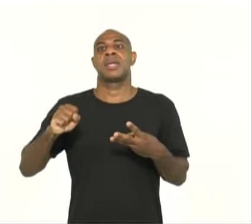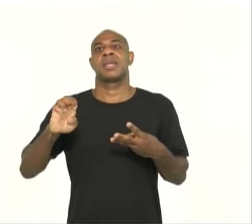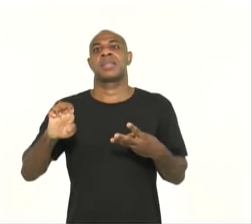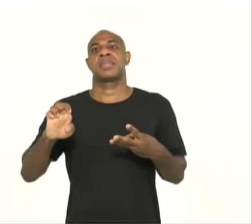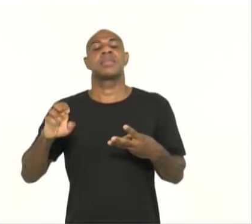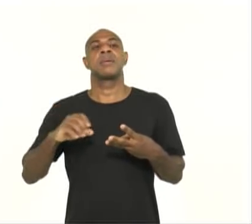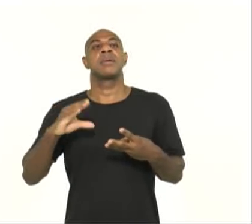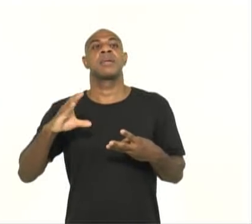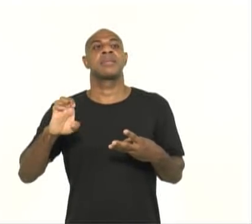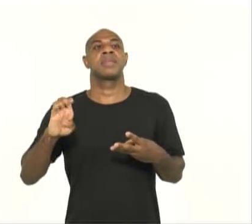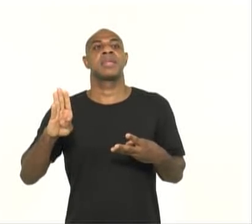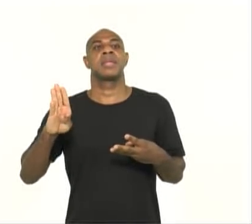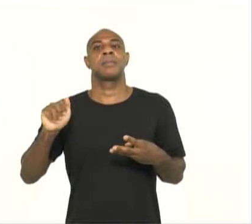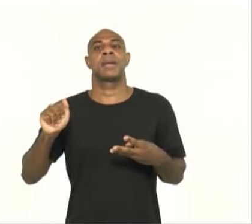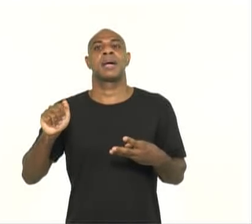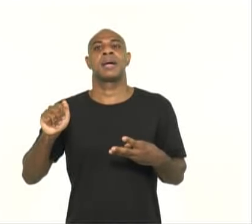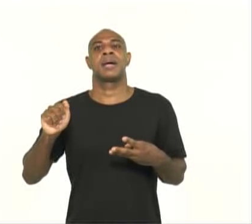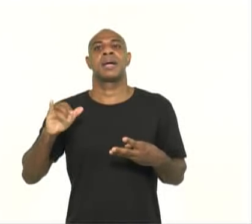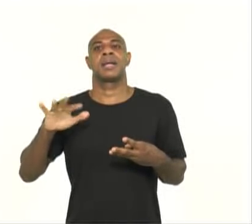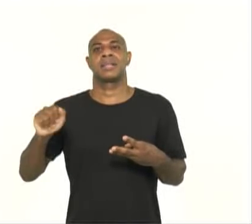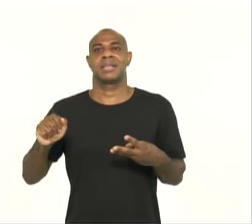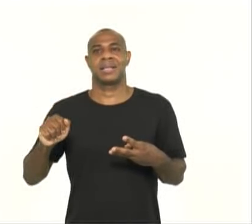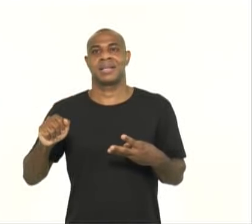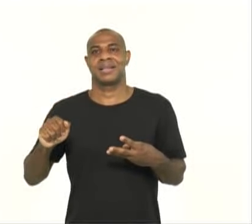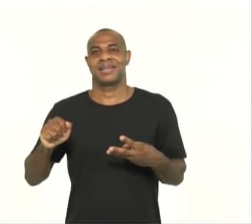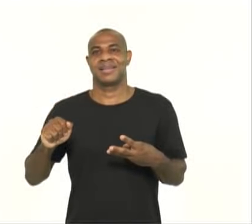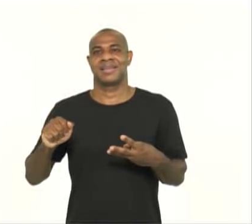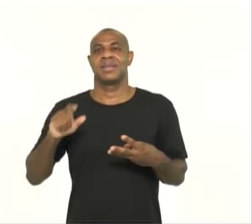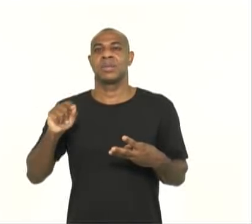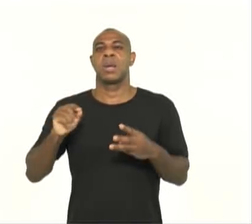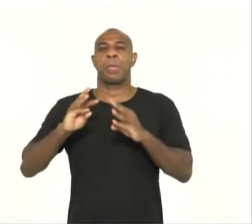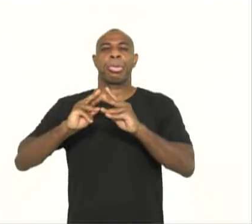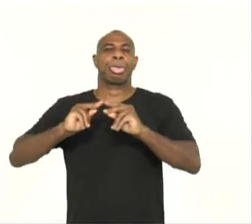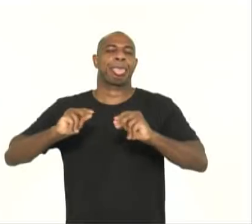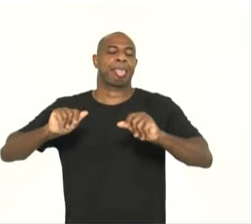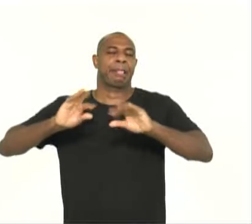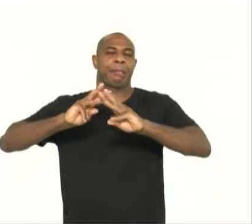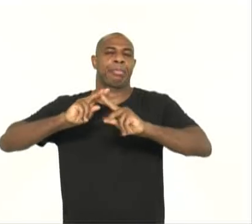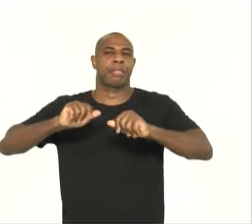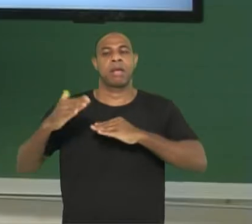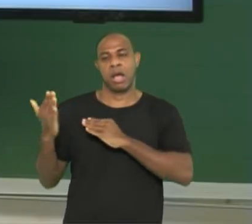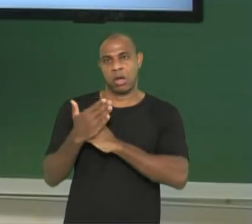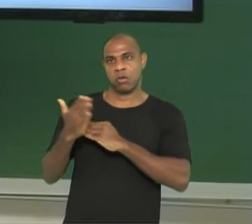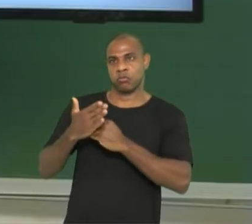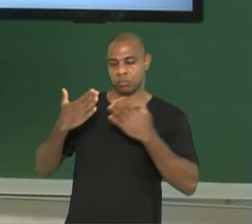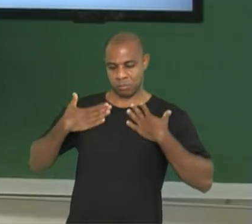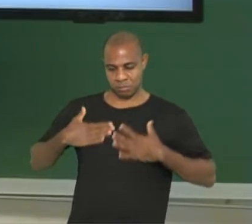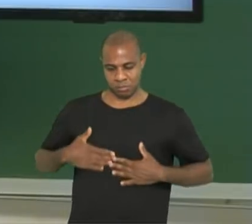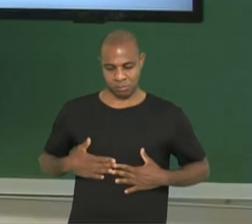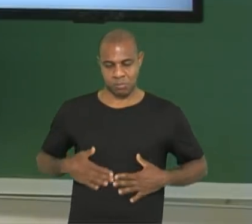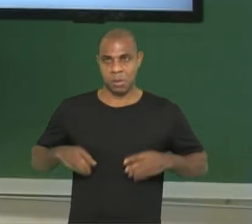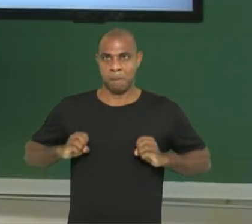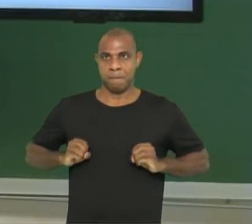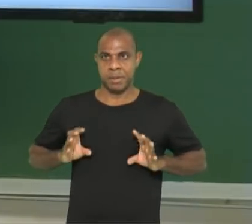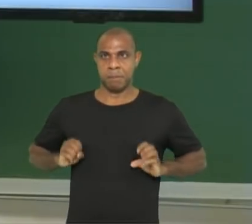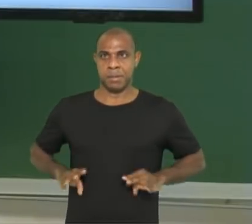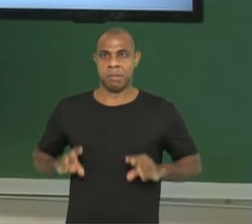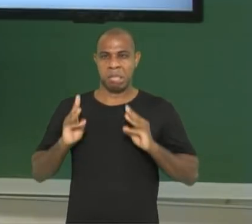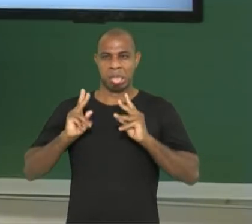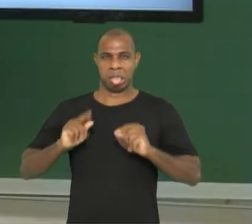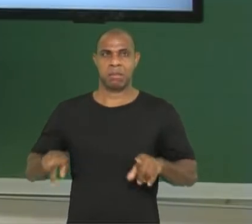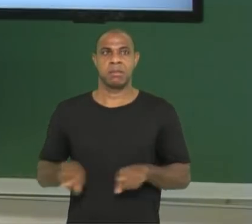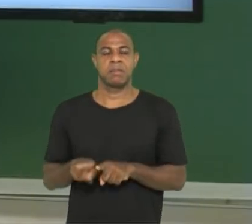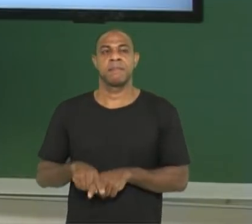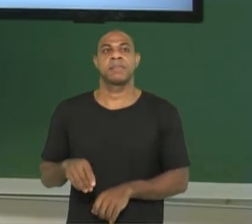para deixar o pelo deles impermeabilizado, para que eles não tenham tanta umidade assim saindo do corpo. Eles também têm a